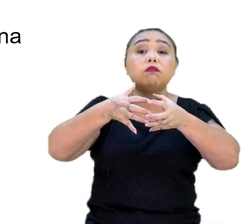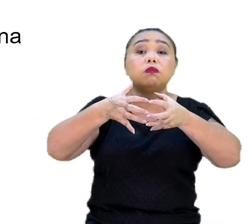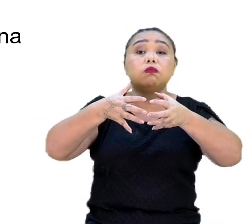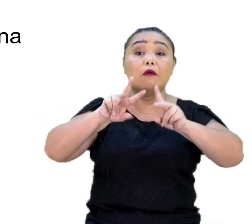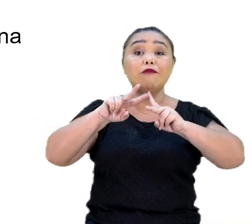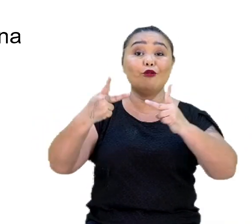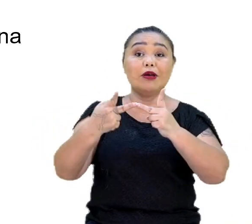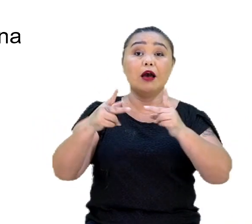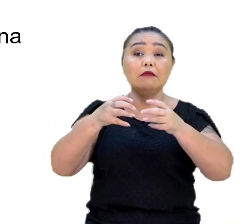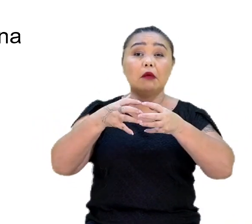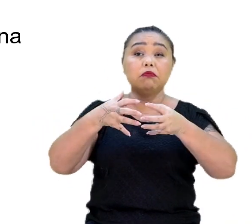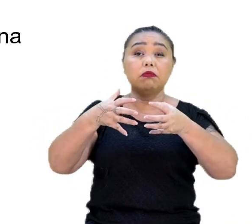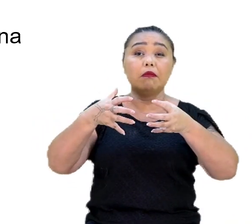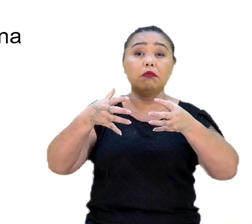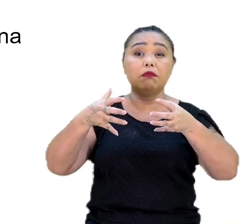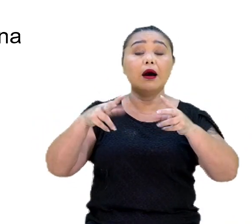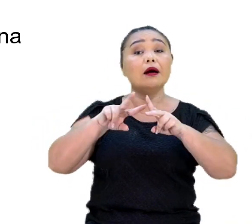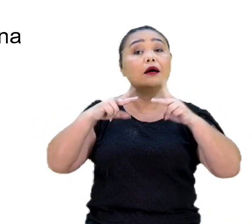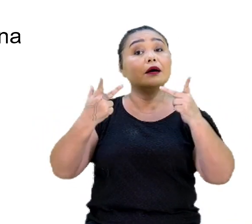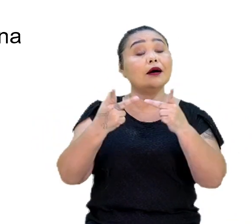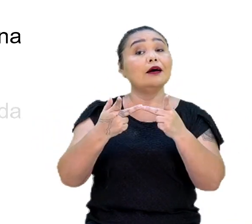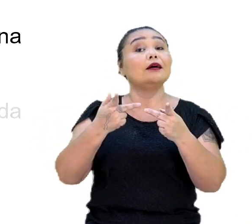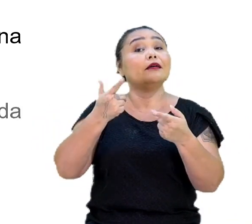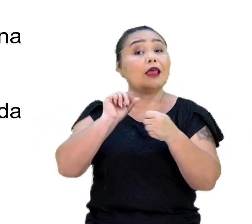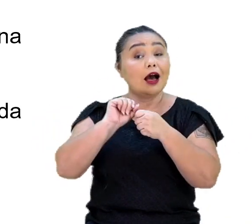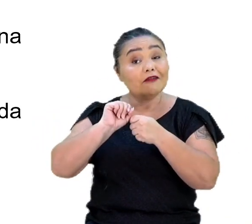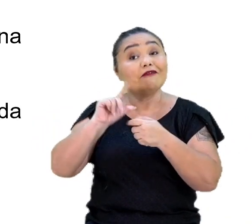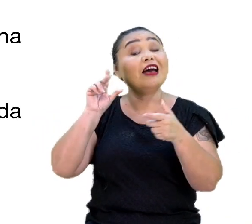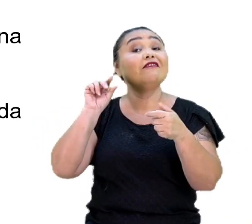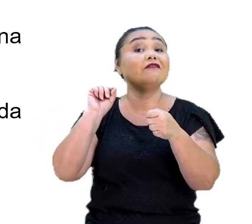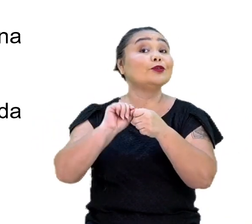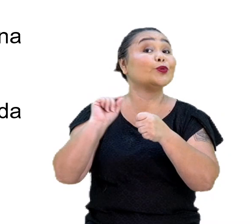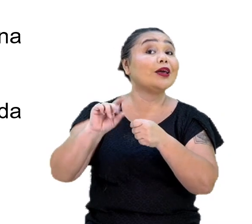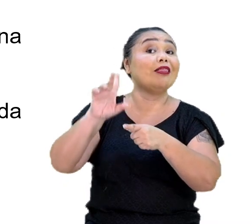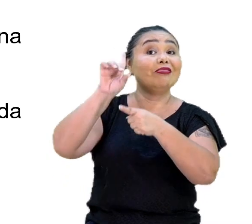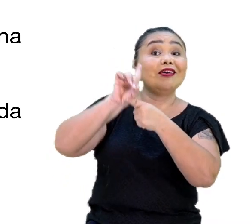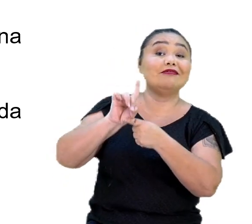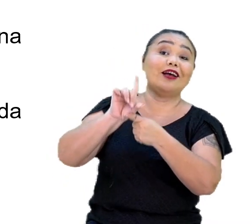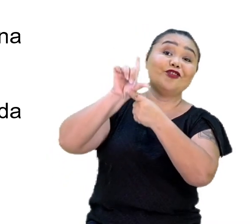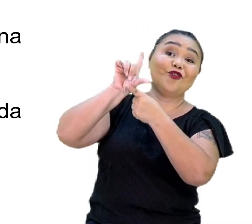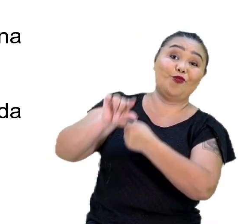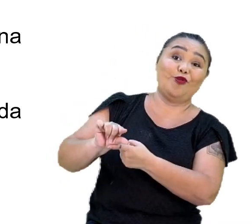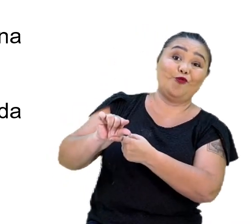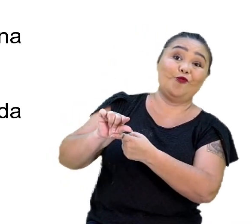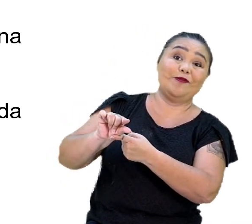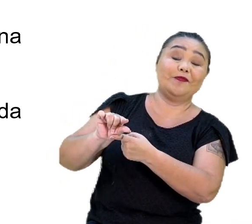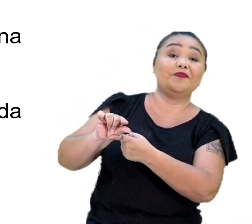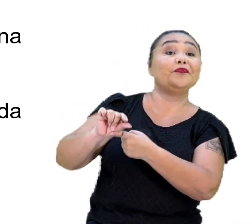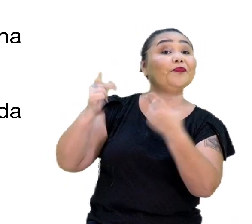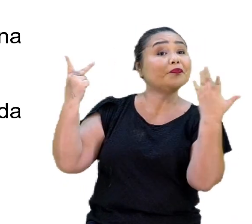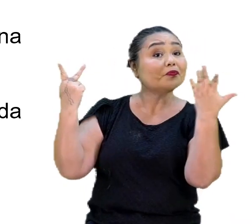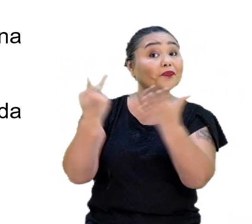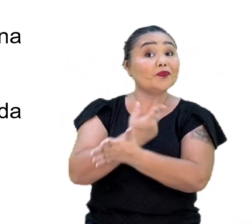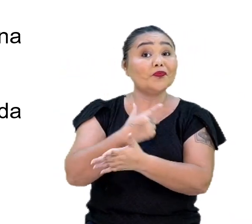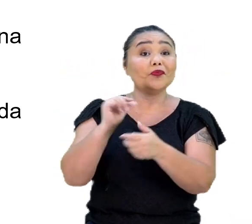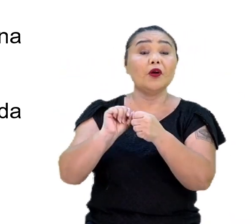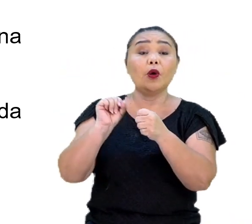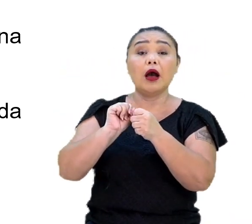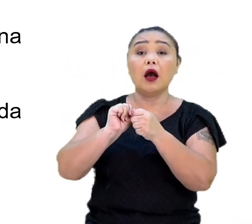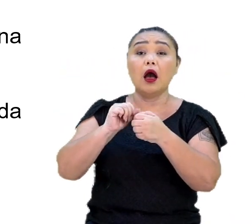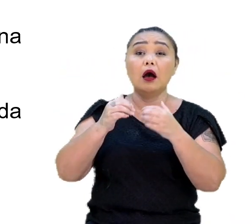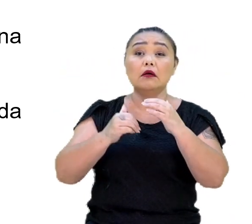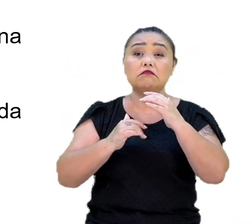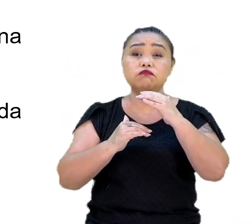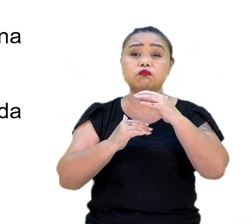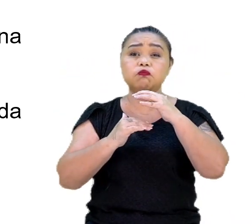volume, o que vai fazer com que a densidade diminua. O mesmo ocorre com relação à